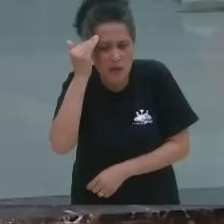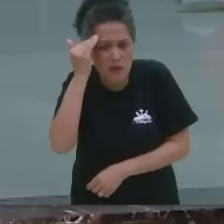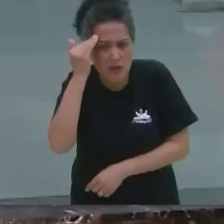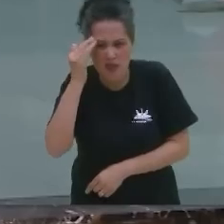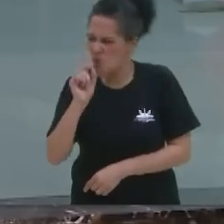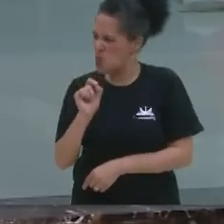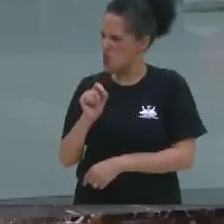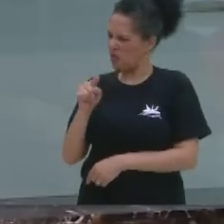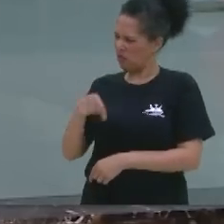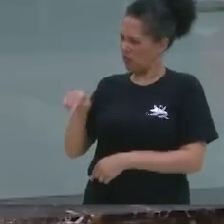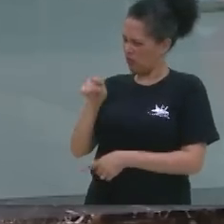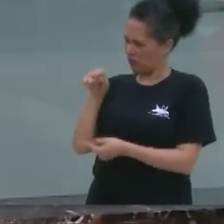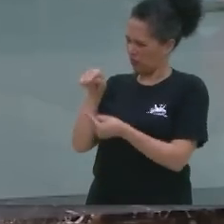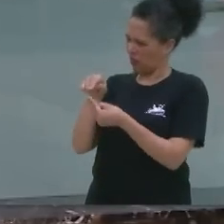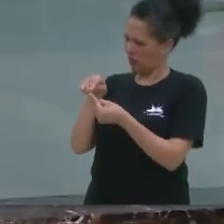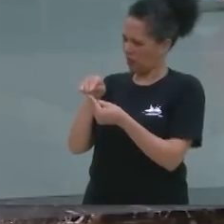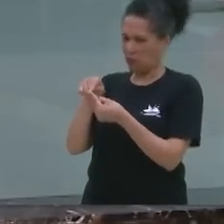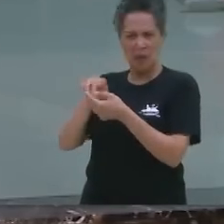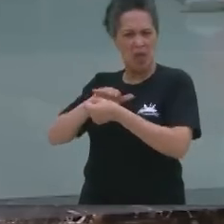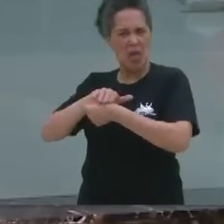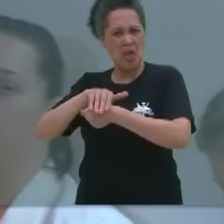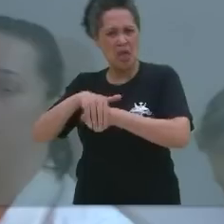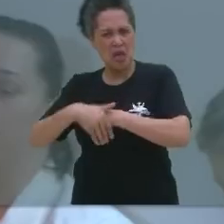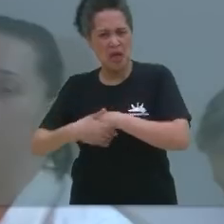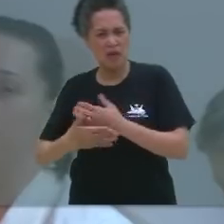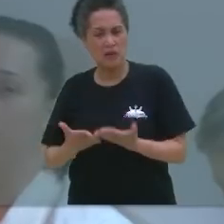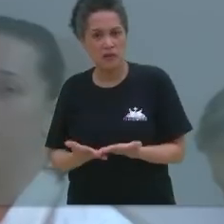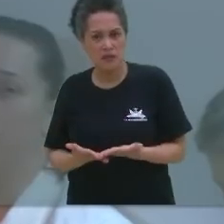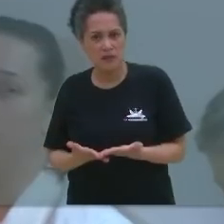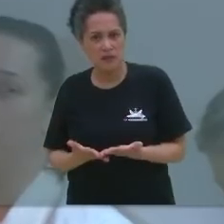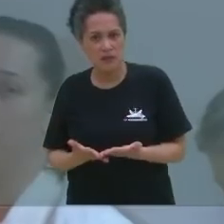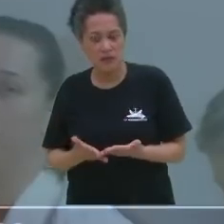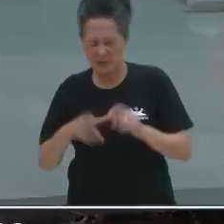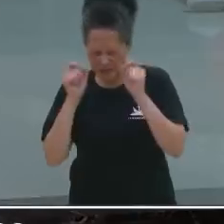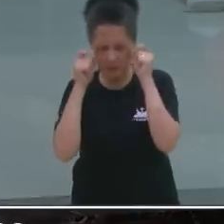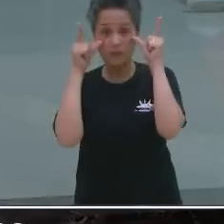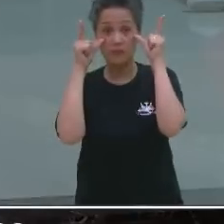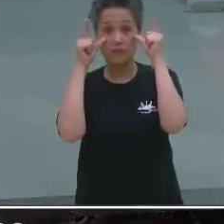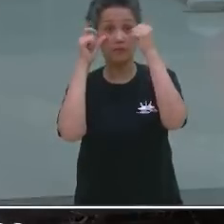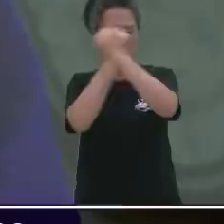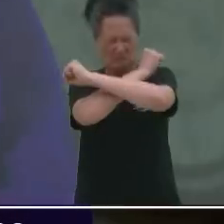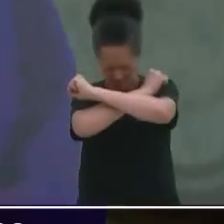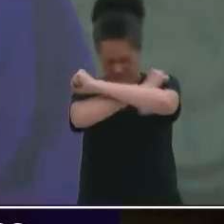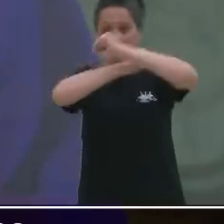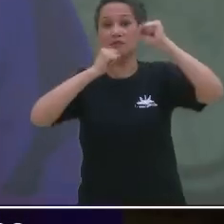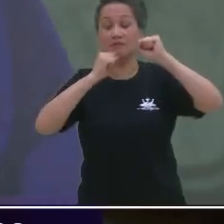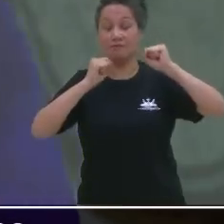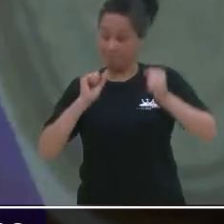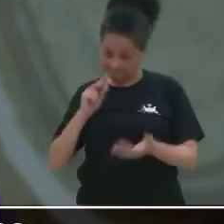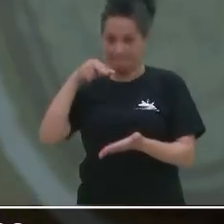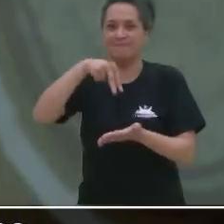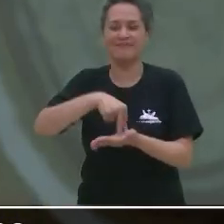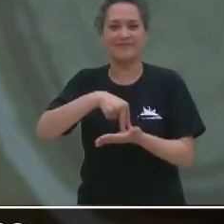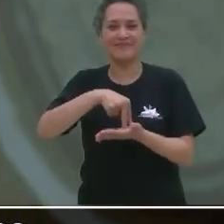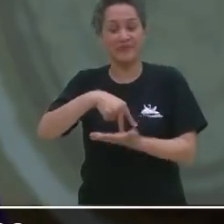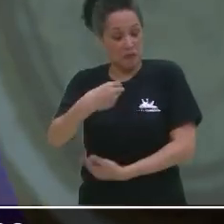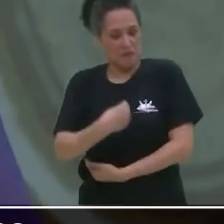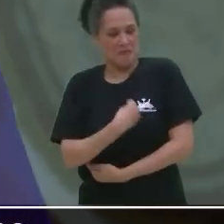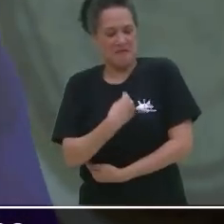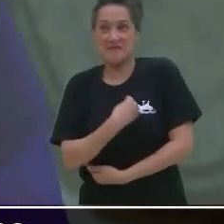O que são as ações das trevas? Acorde, desperte, viva na